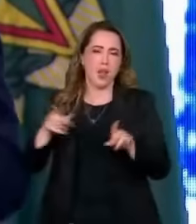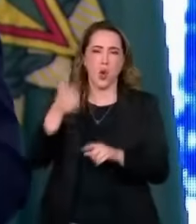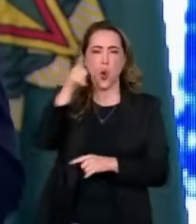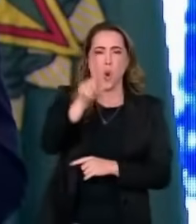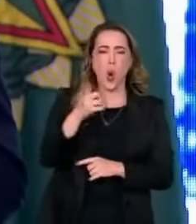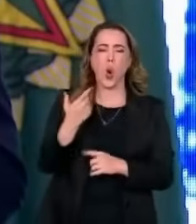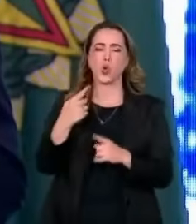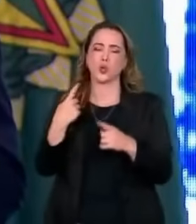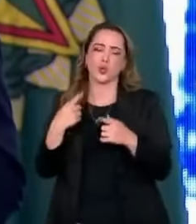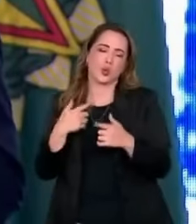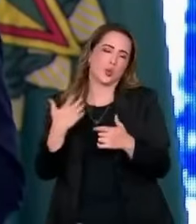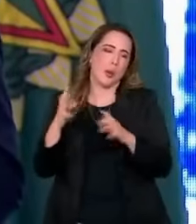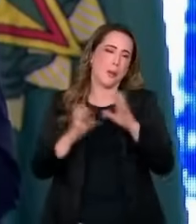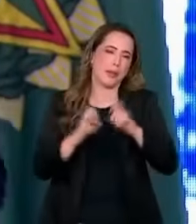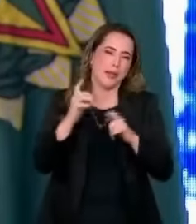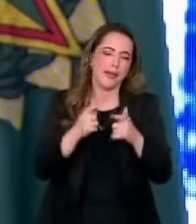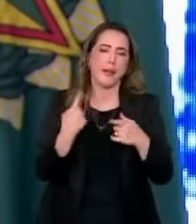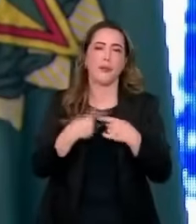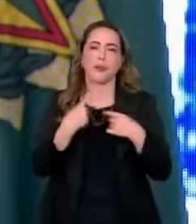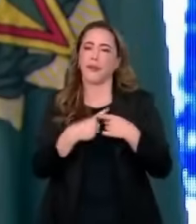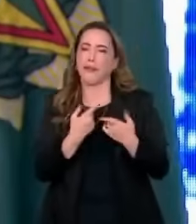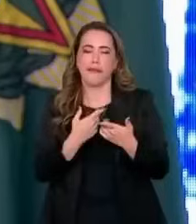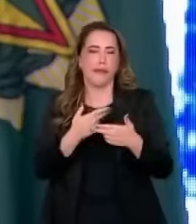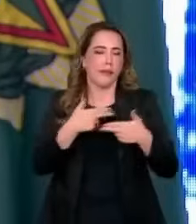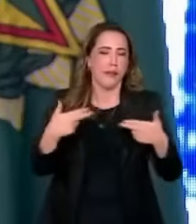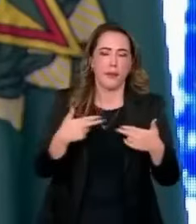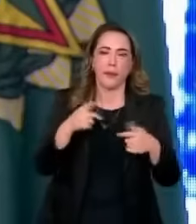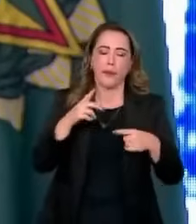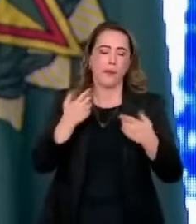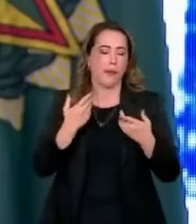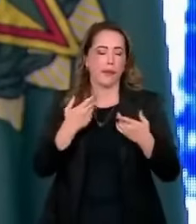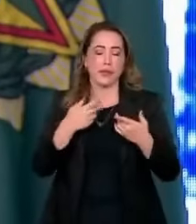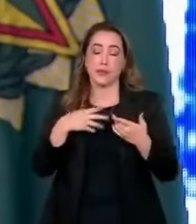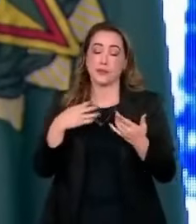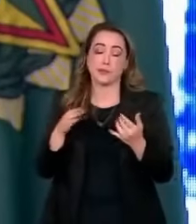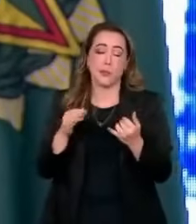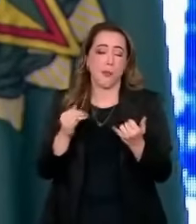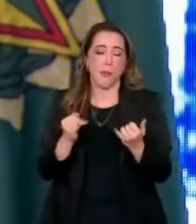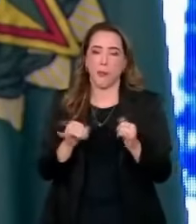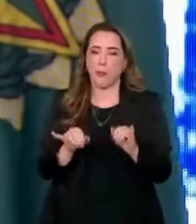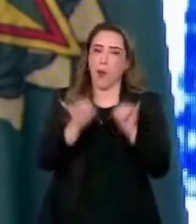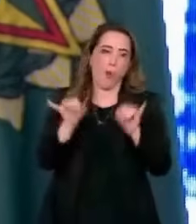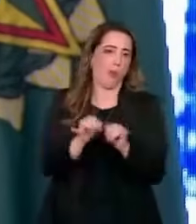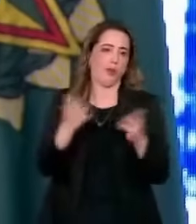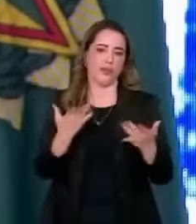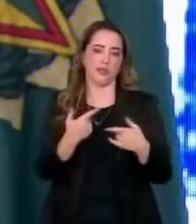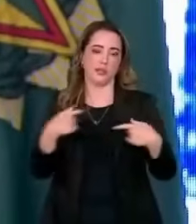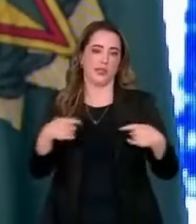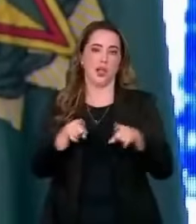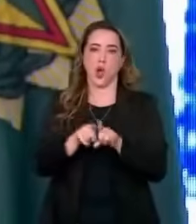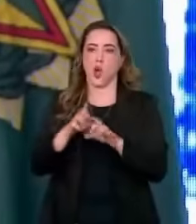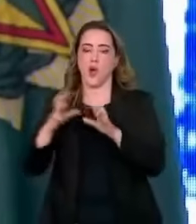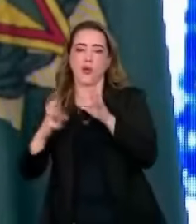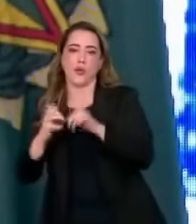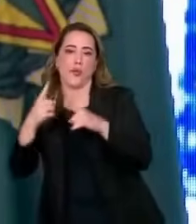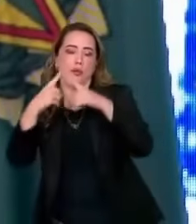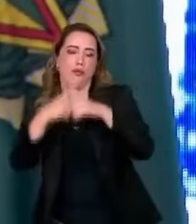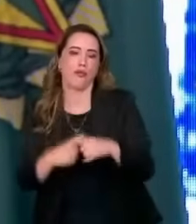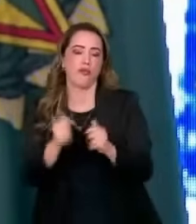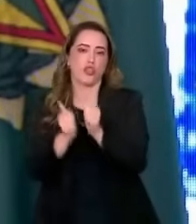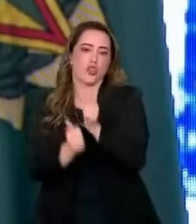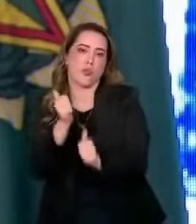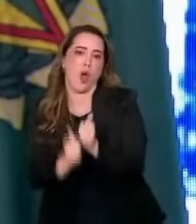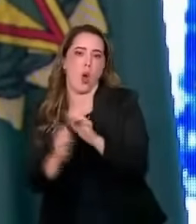de saída na garagem. Alguém briga porque o seu time perde. Alguém briga porque o seu candidato perde. Ou seja, que sociedade é essa que